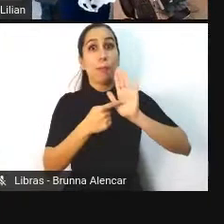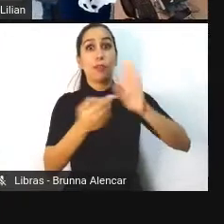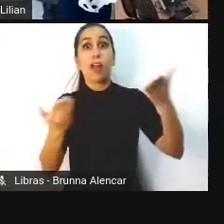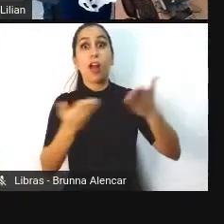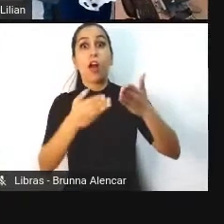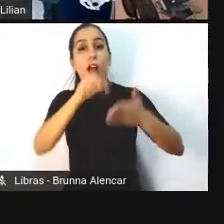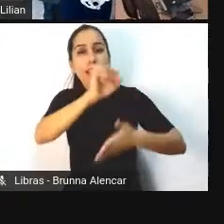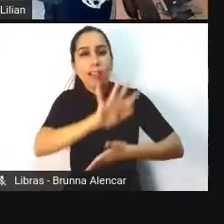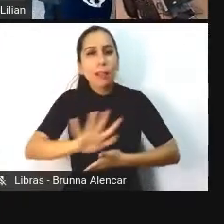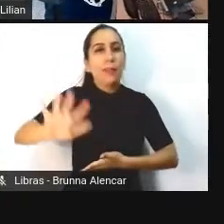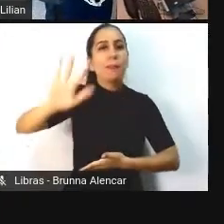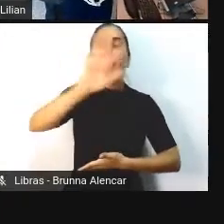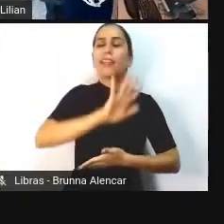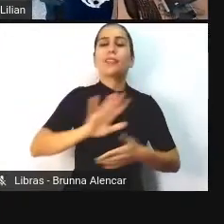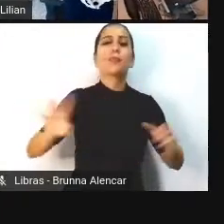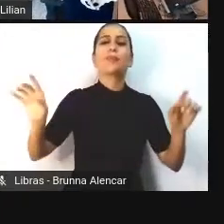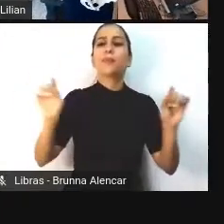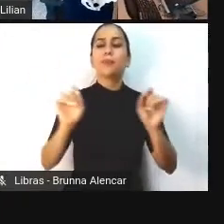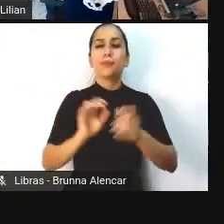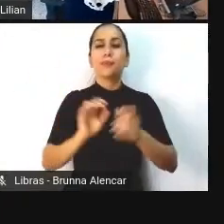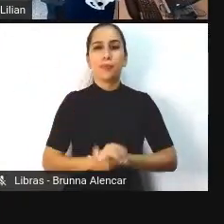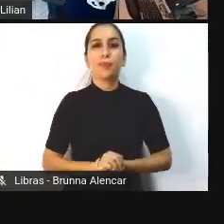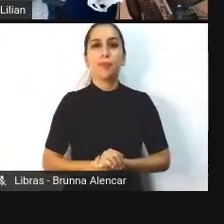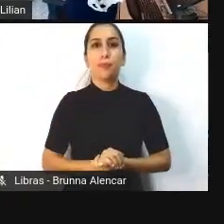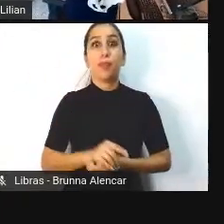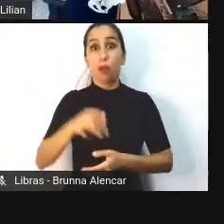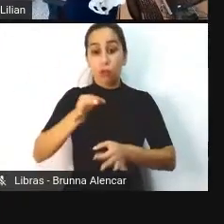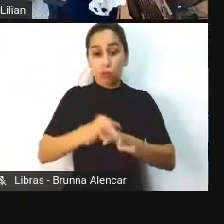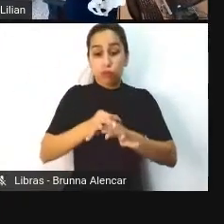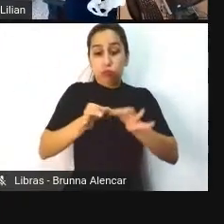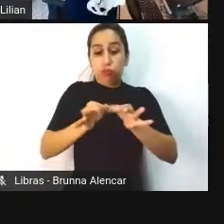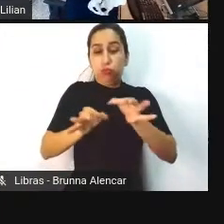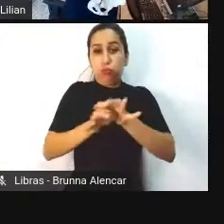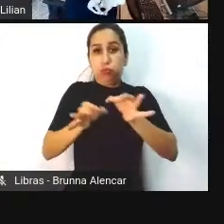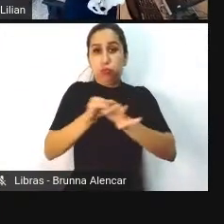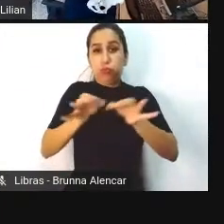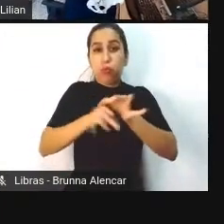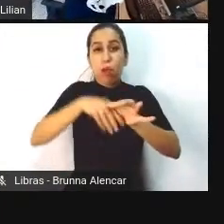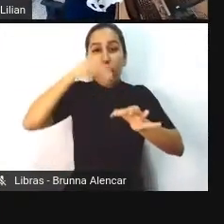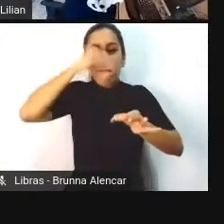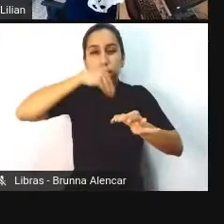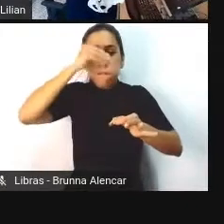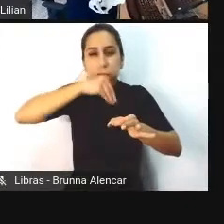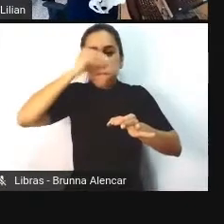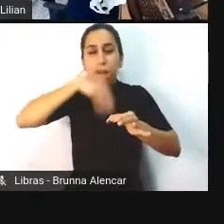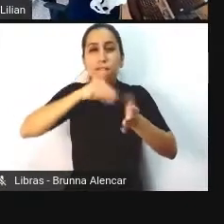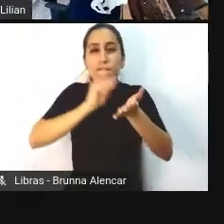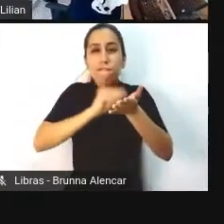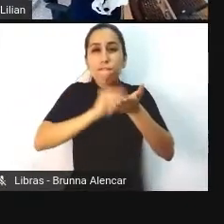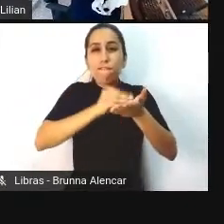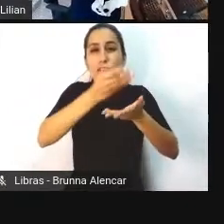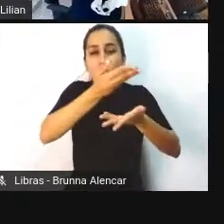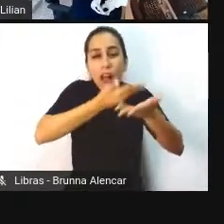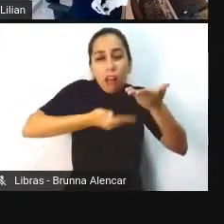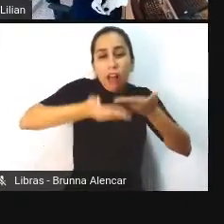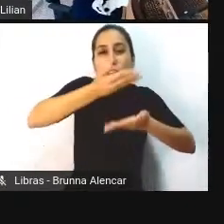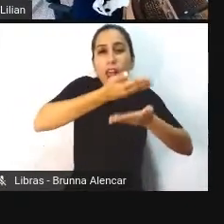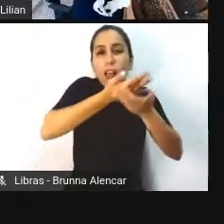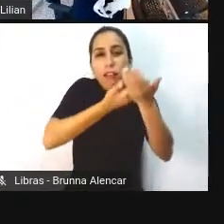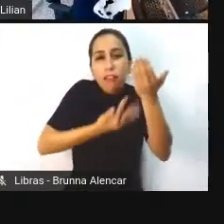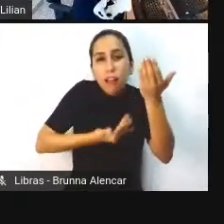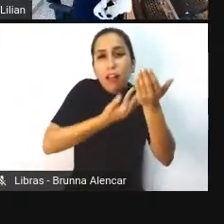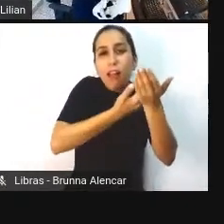quando esse disco ele deixa de ser nutrido adequadamente e ele envelhece, esse material ele deixa de